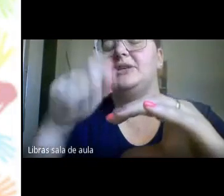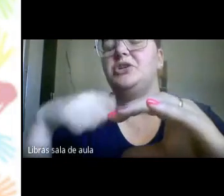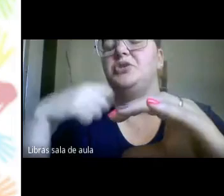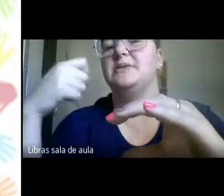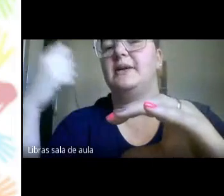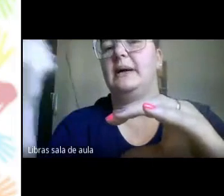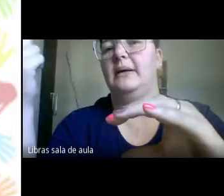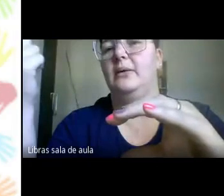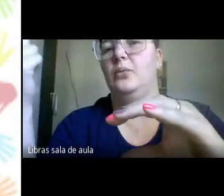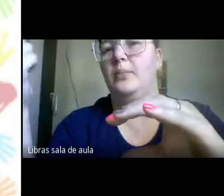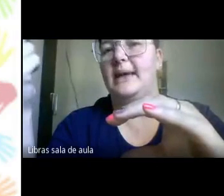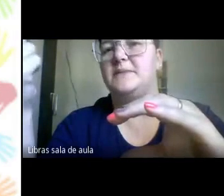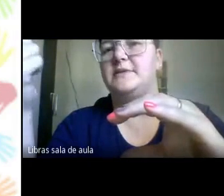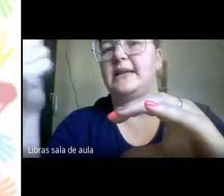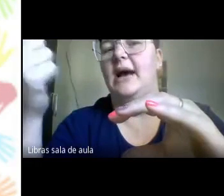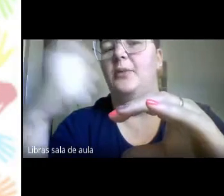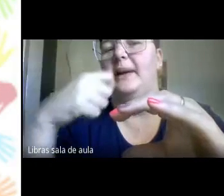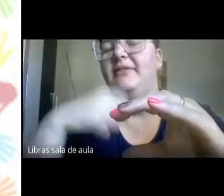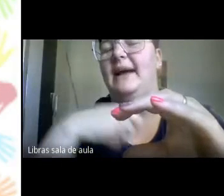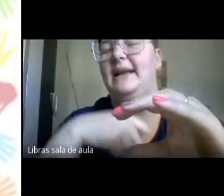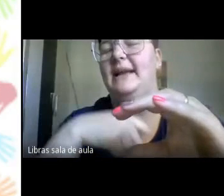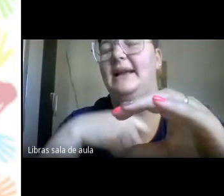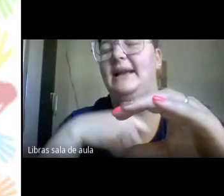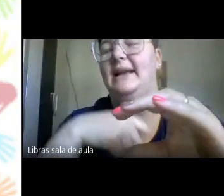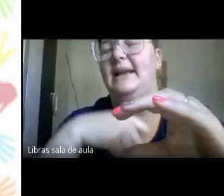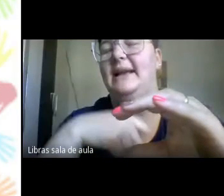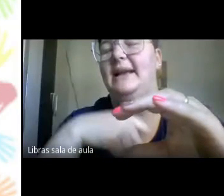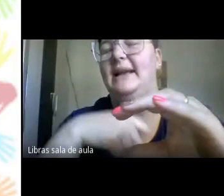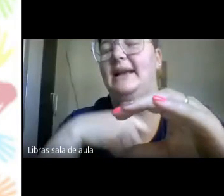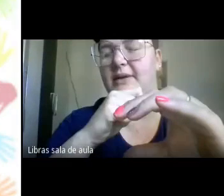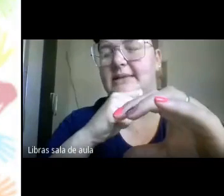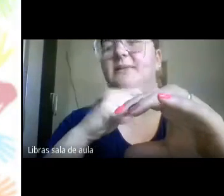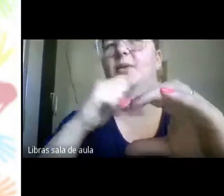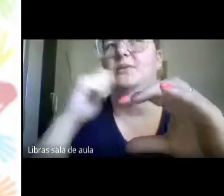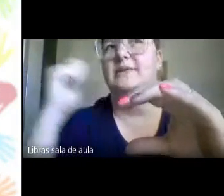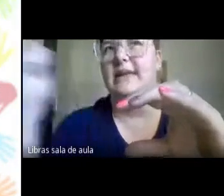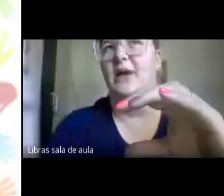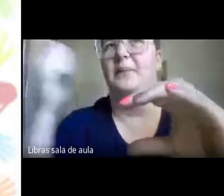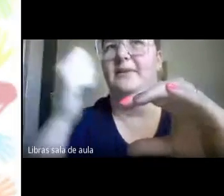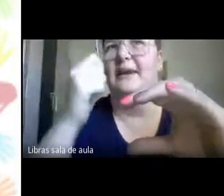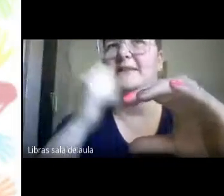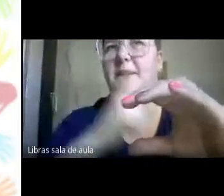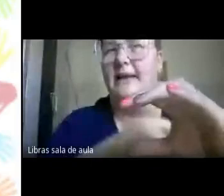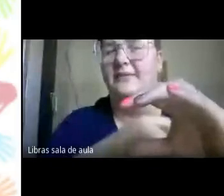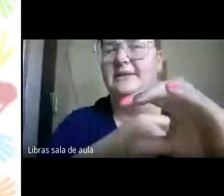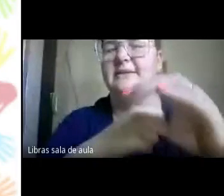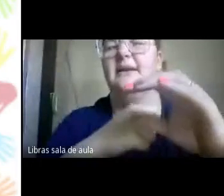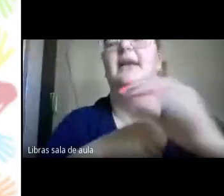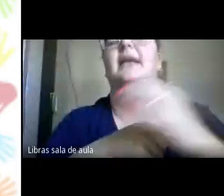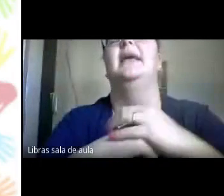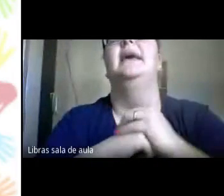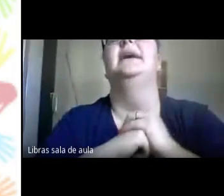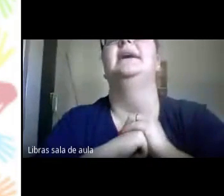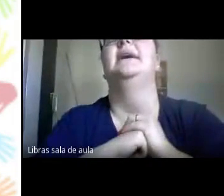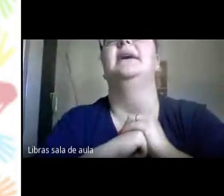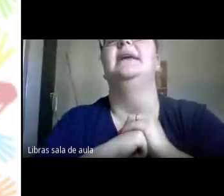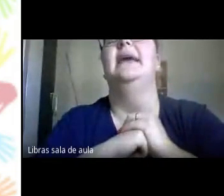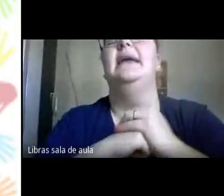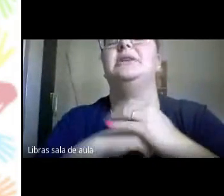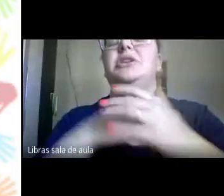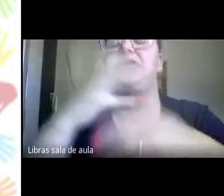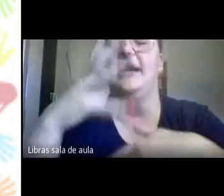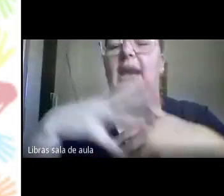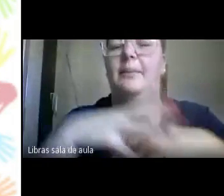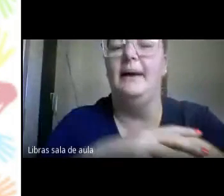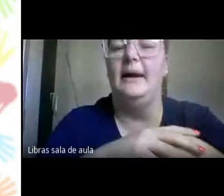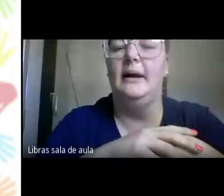que a gente usa um mesmo sinal para várias palavras, é isso que eu queria dizer. Um sinal para várias palavras. E aí